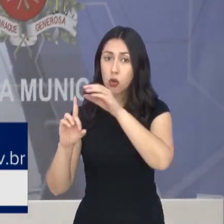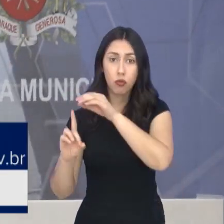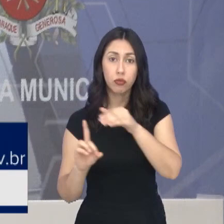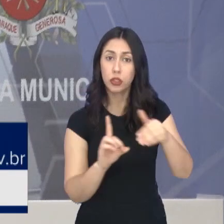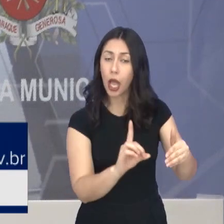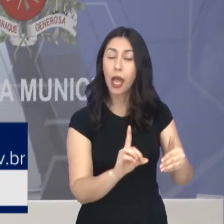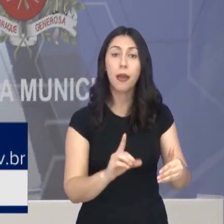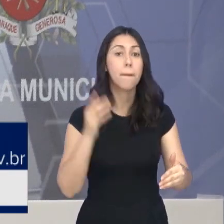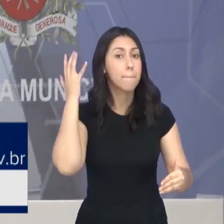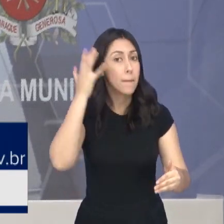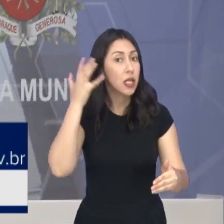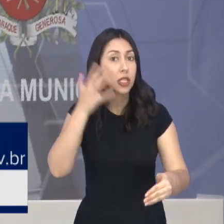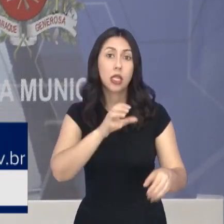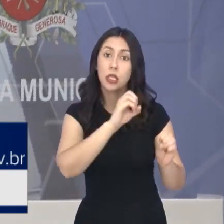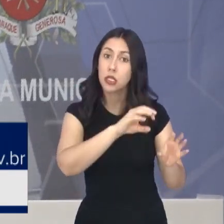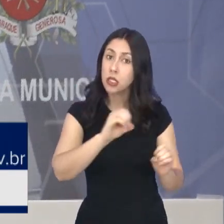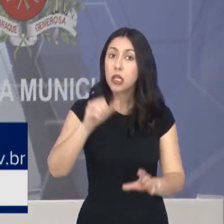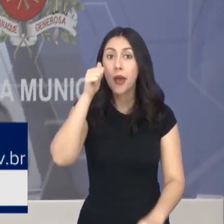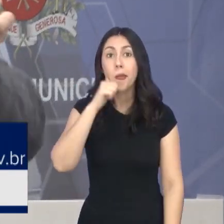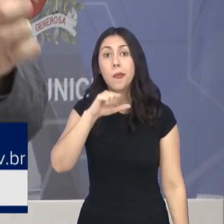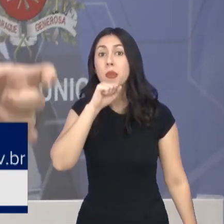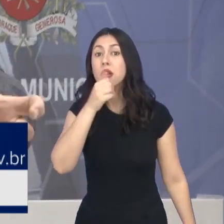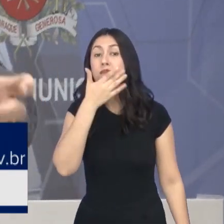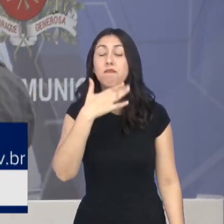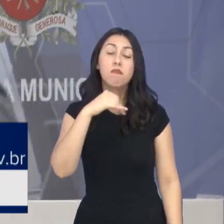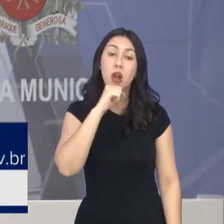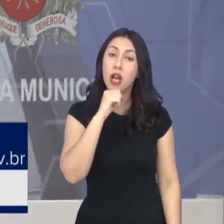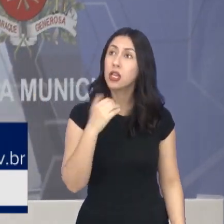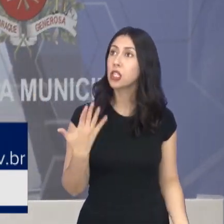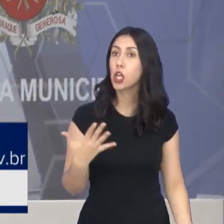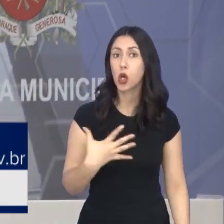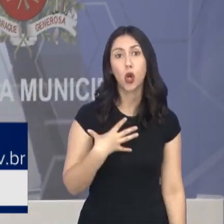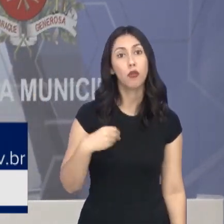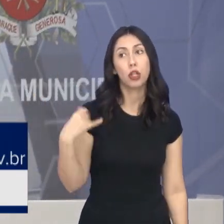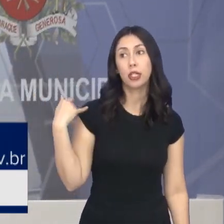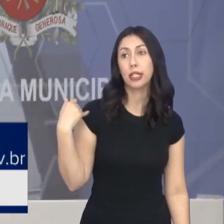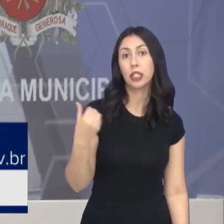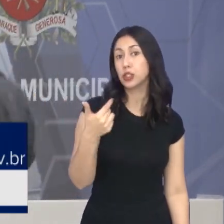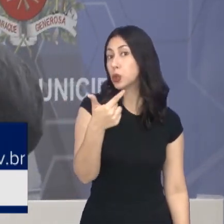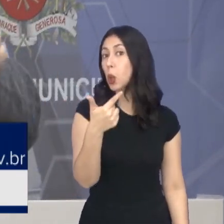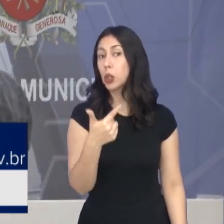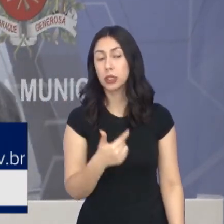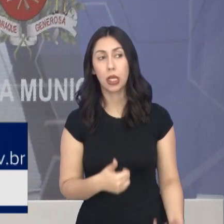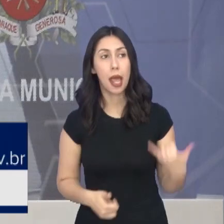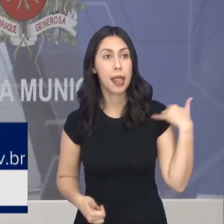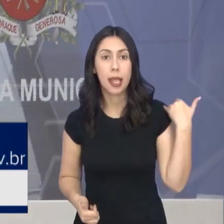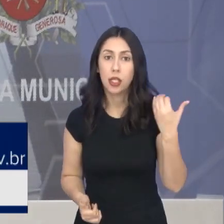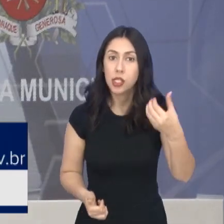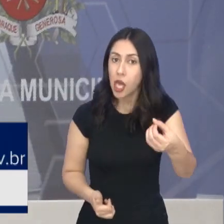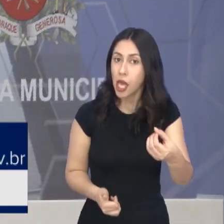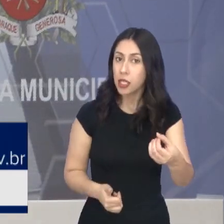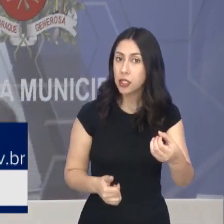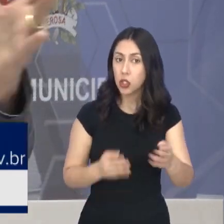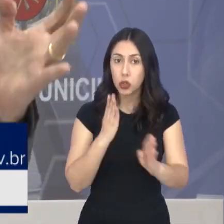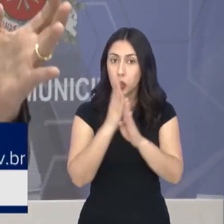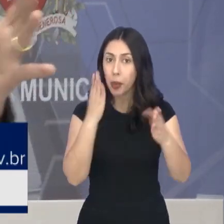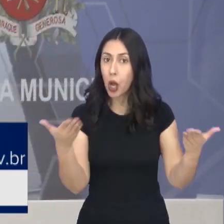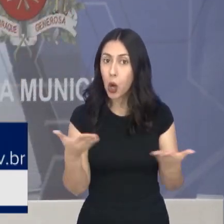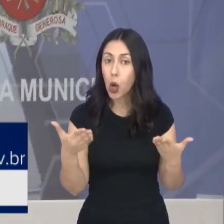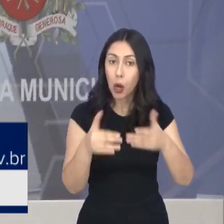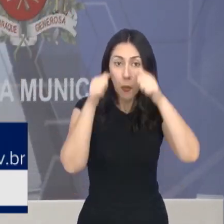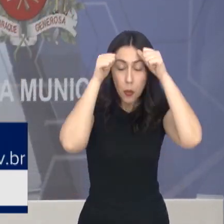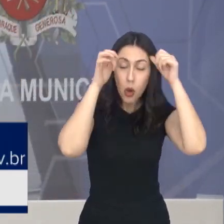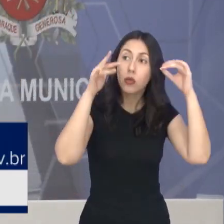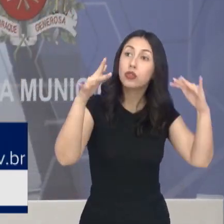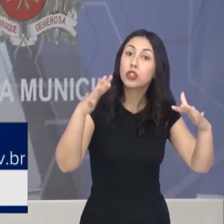ensinando os pais que começaram nessa realidade, filhos com 2 anos, filhos com 3 anos, foram laudados agora, e a informação